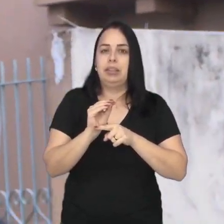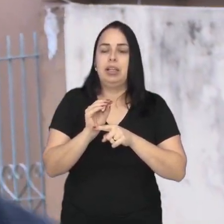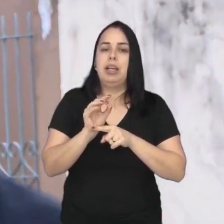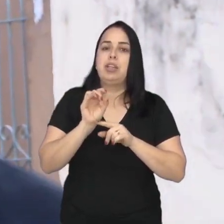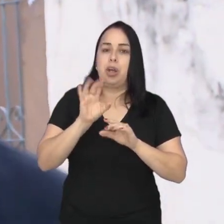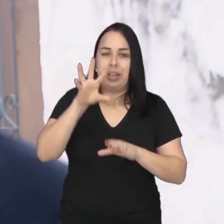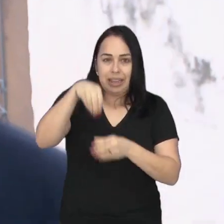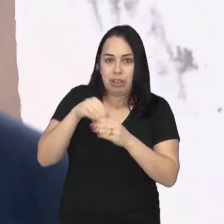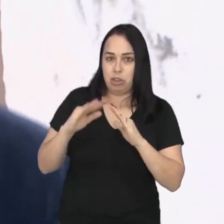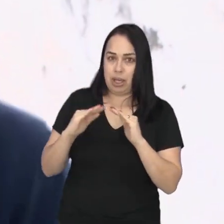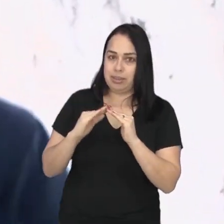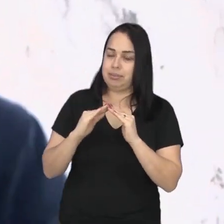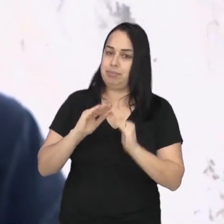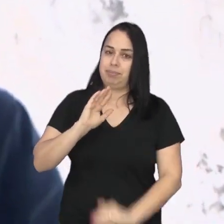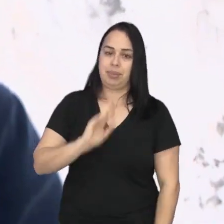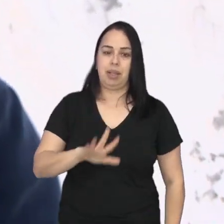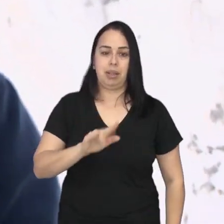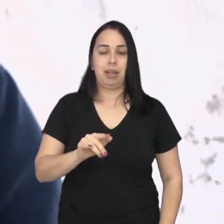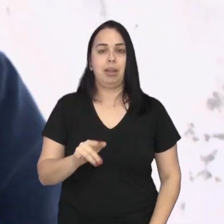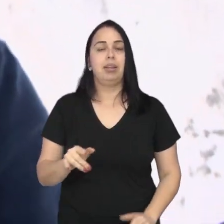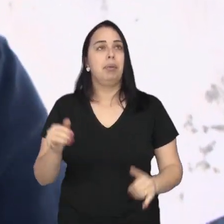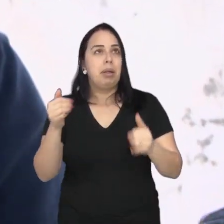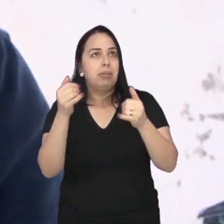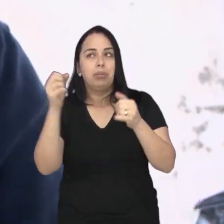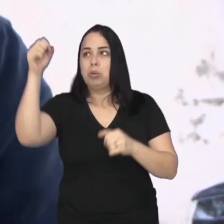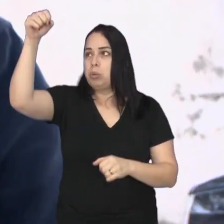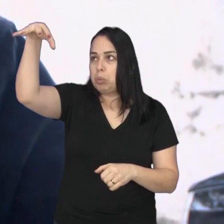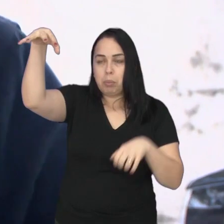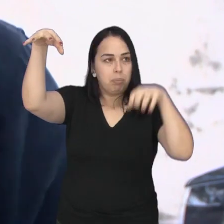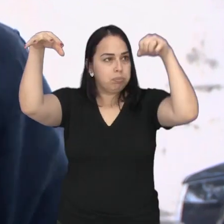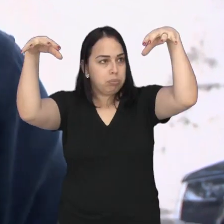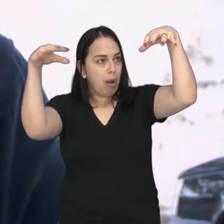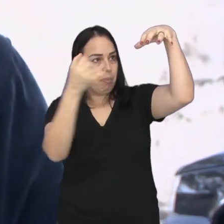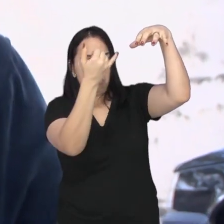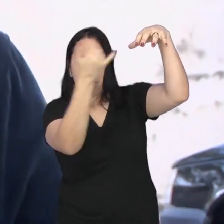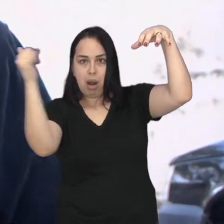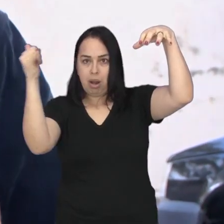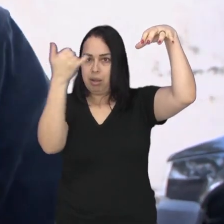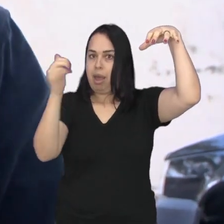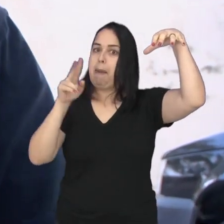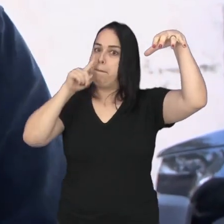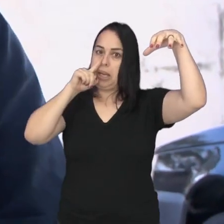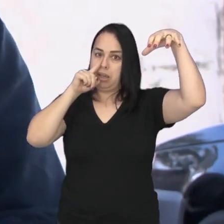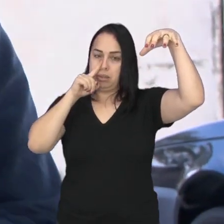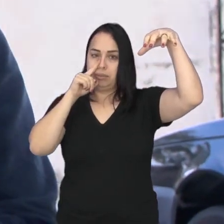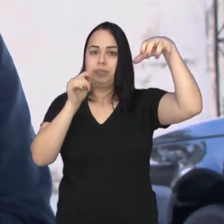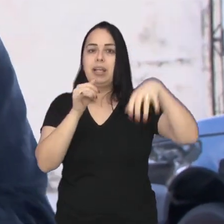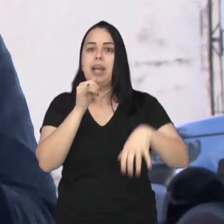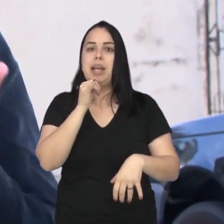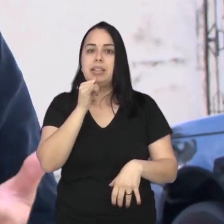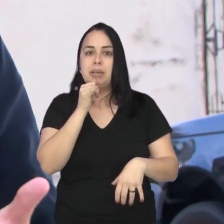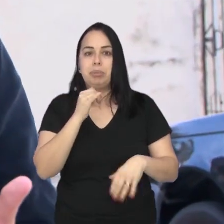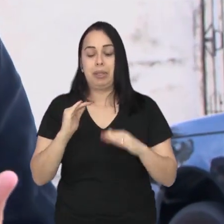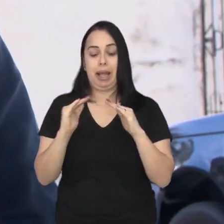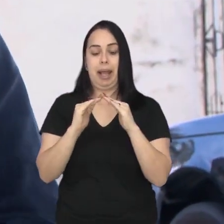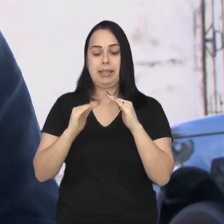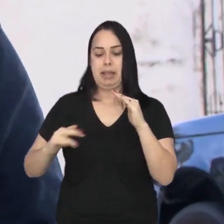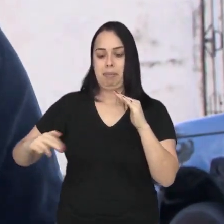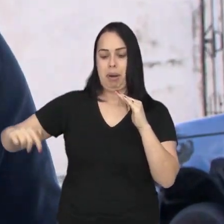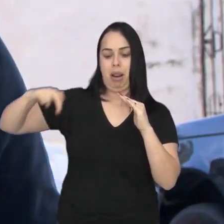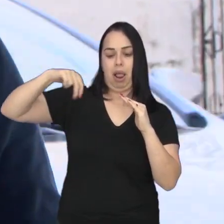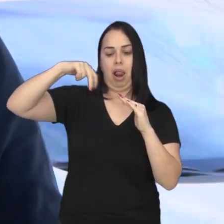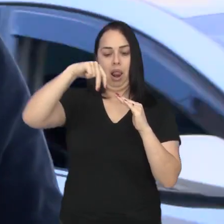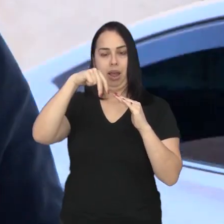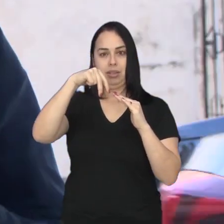ficar só dentro de casa. Os fios que ficam do lado de fora também podem representar perigo. Na hora de subir no telhado ou fazer